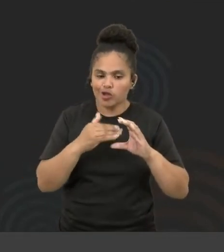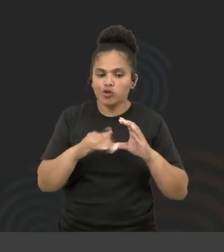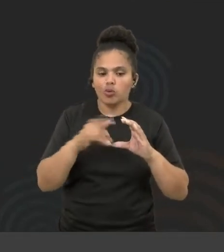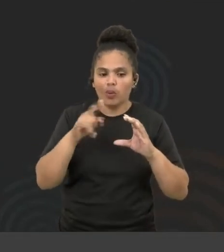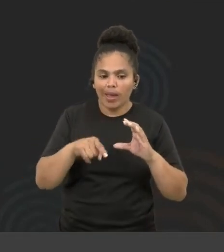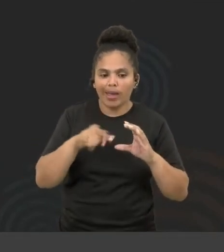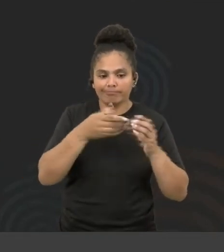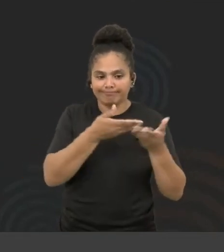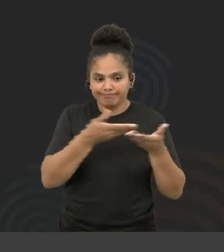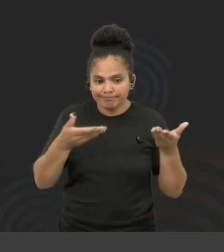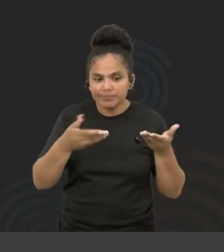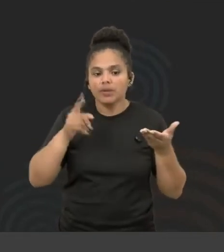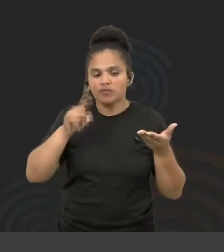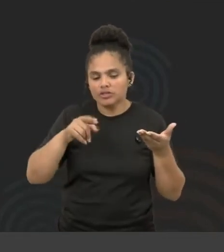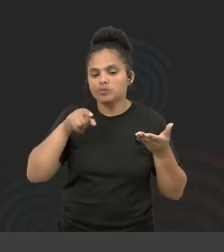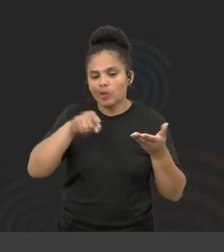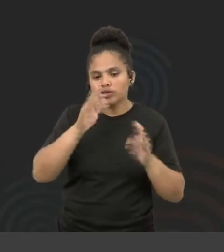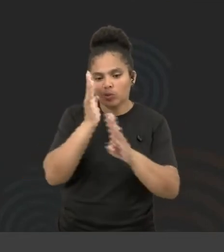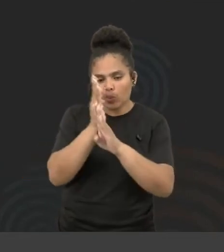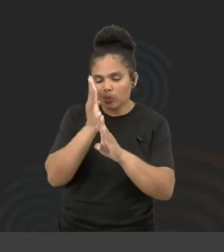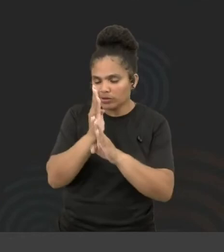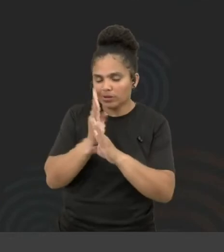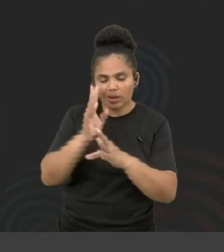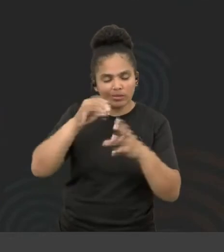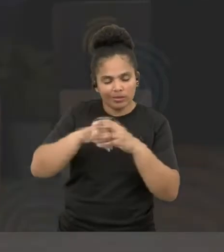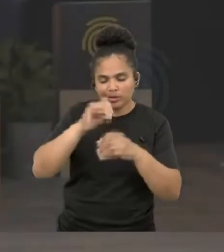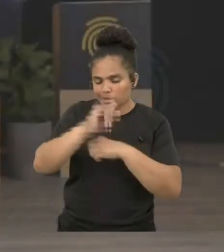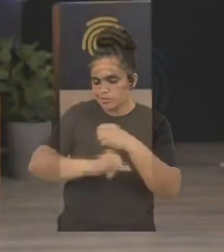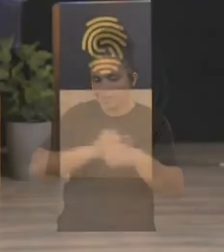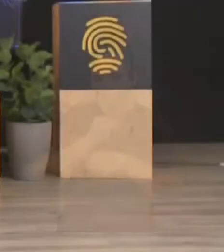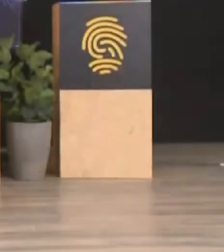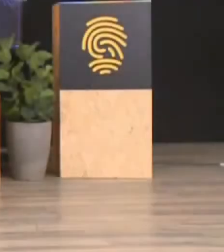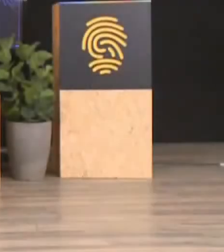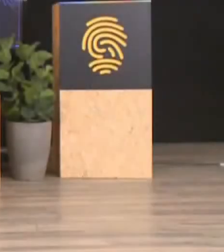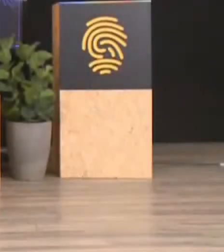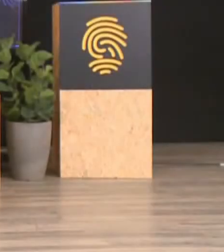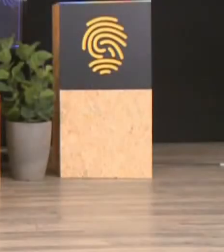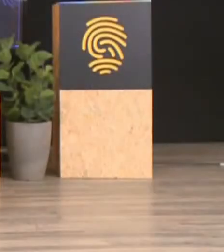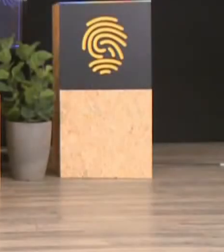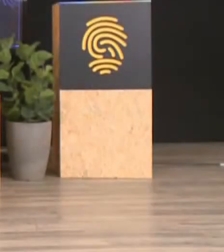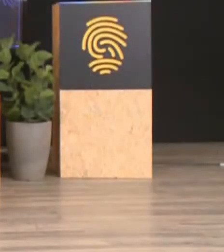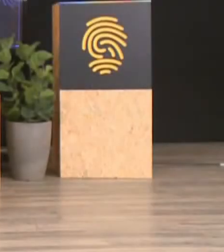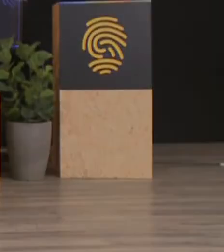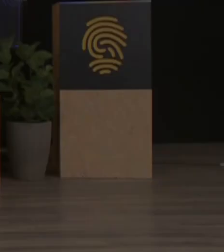por aí na internet. Muito obrigado, gente. Olá.